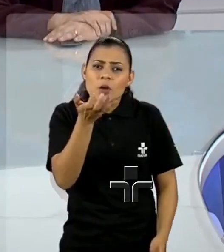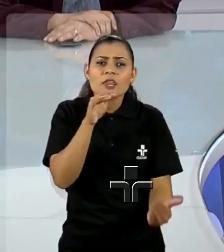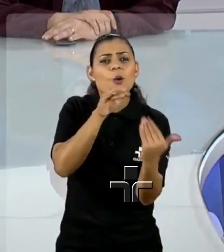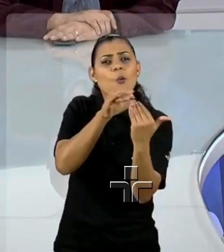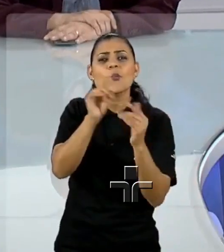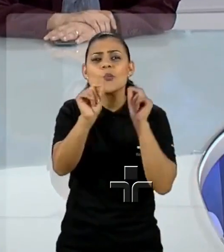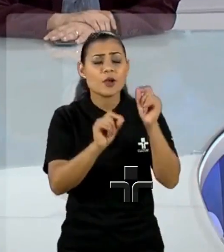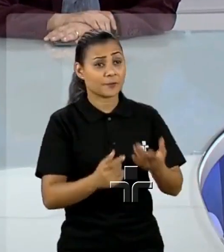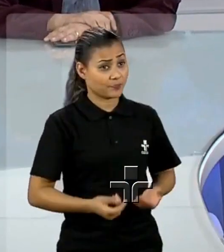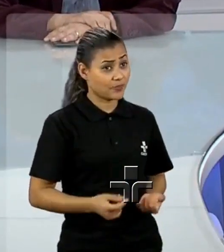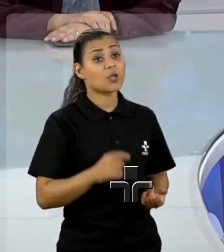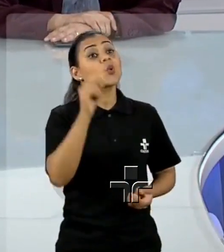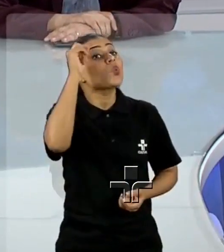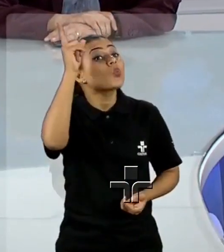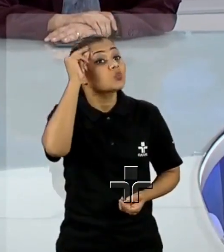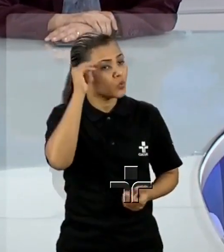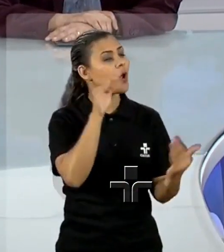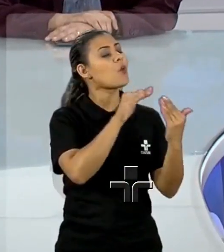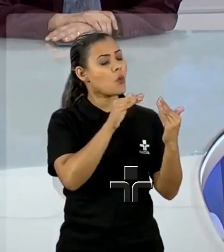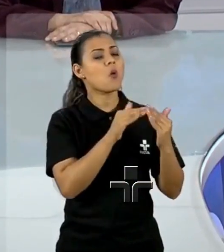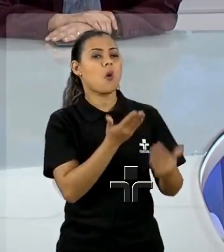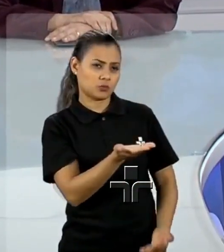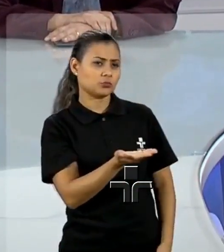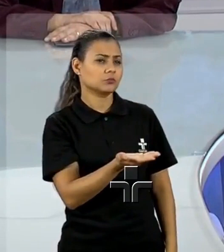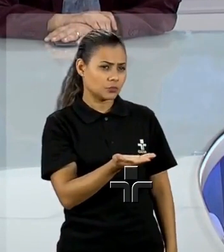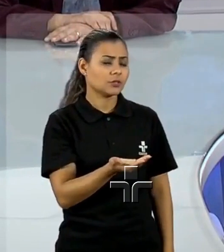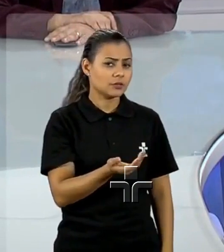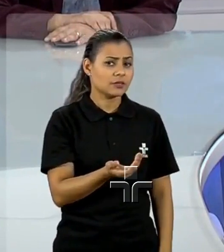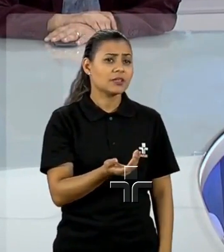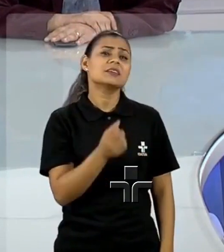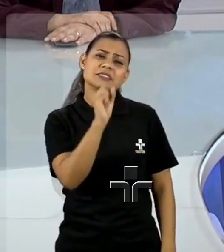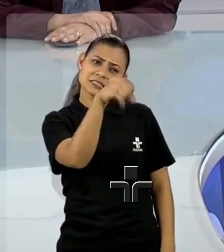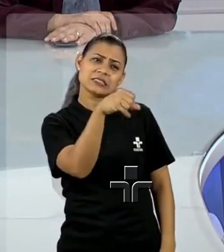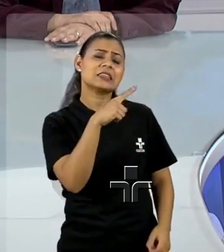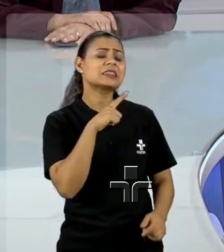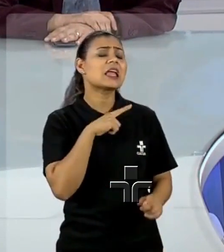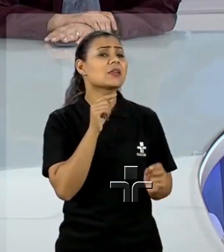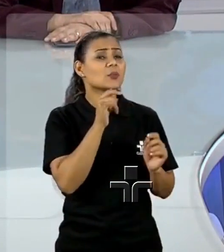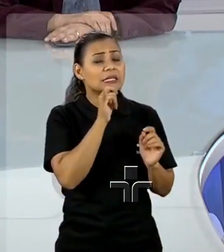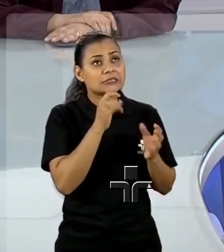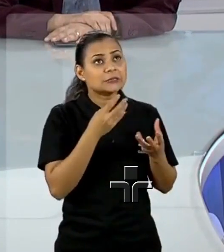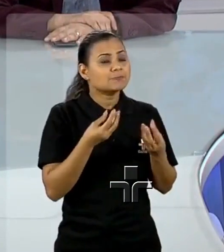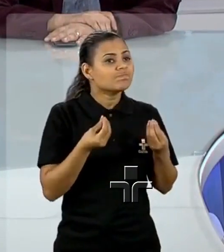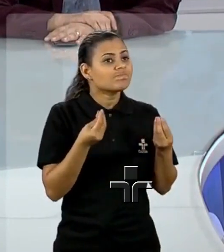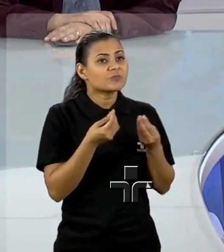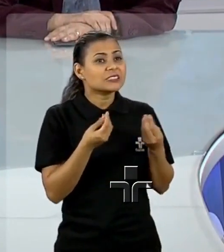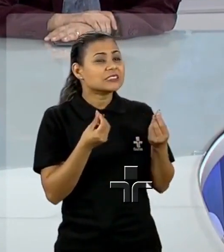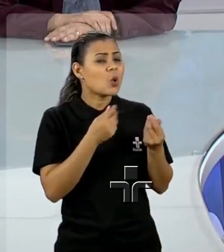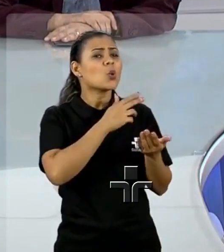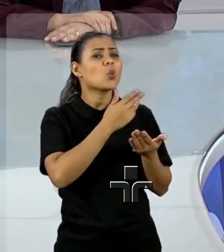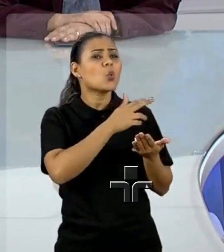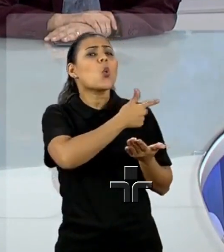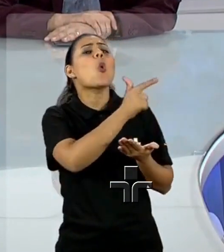questão do cultural, né? E que é difícil ainda, tem razões ainda não identificadas, né?